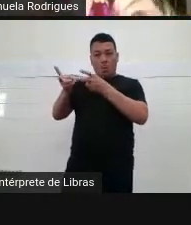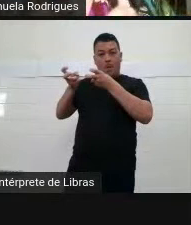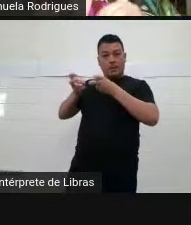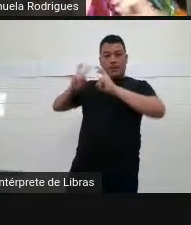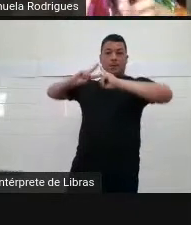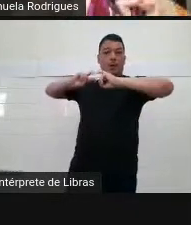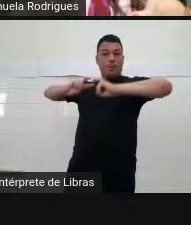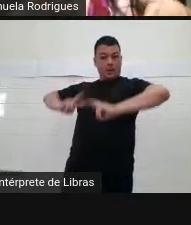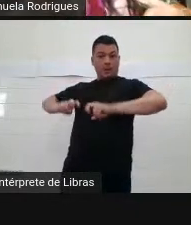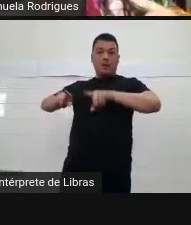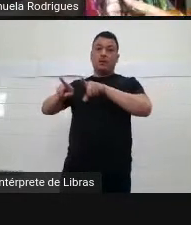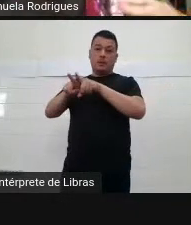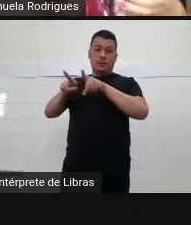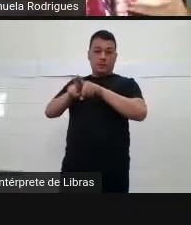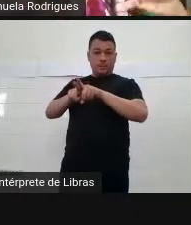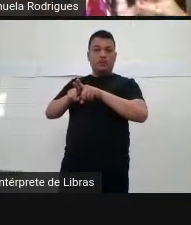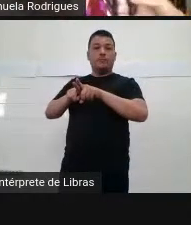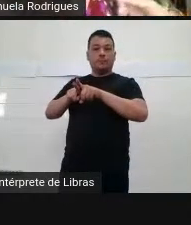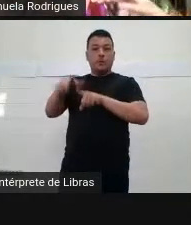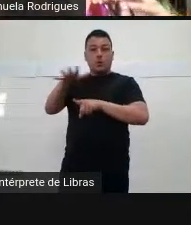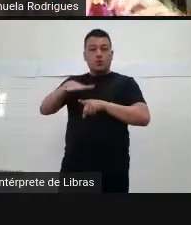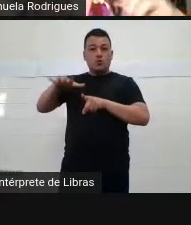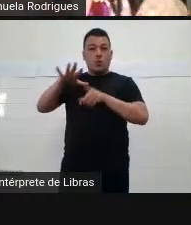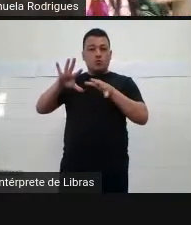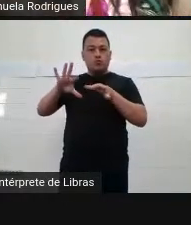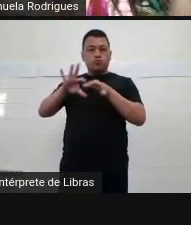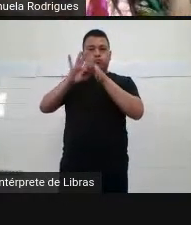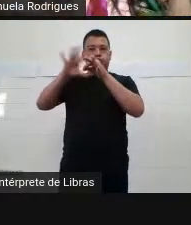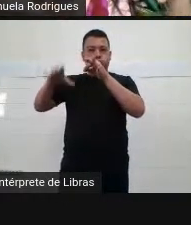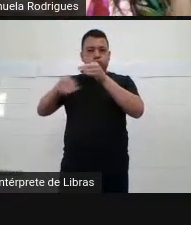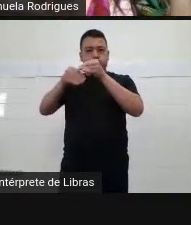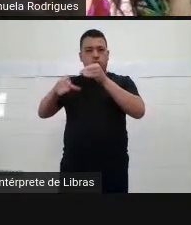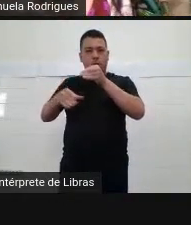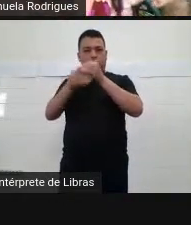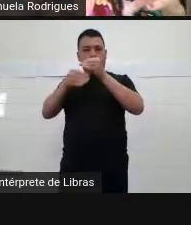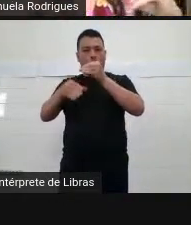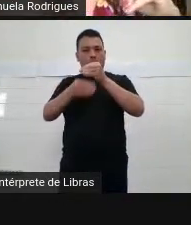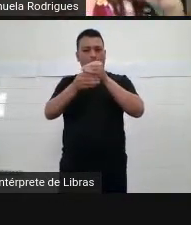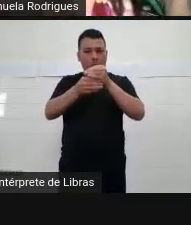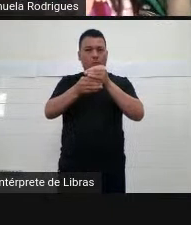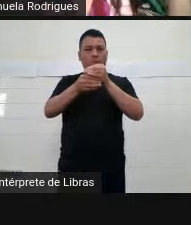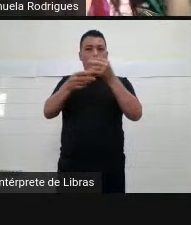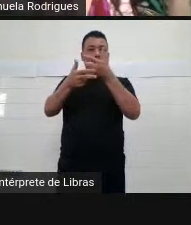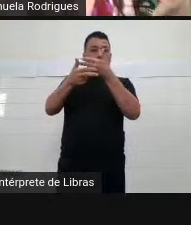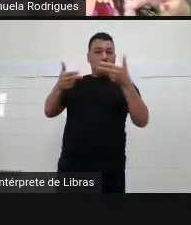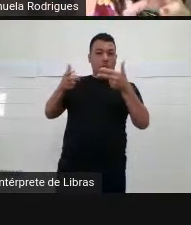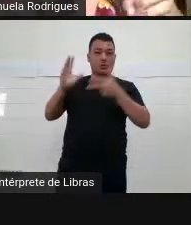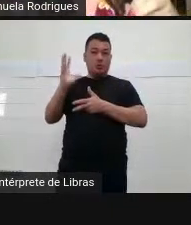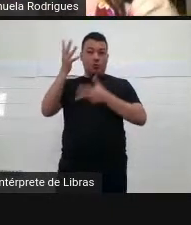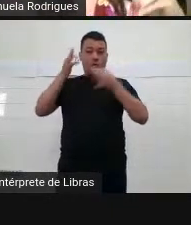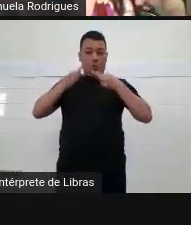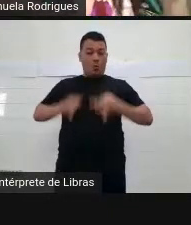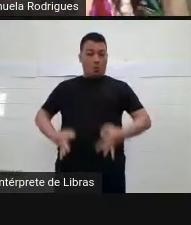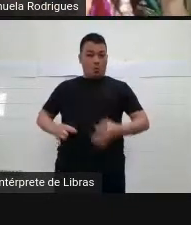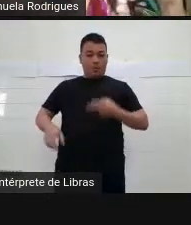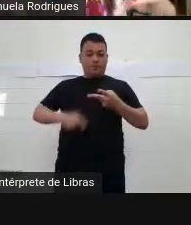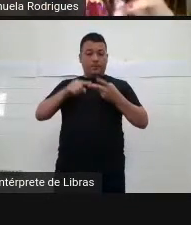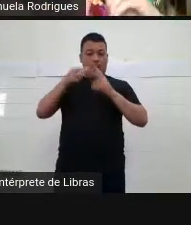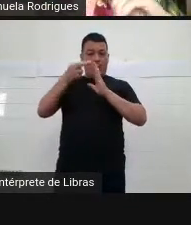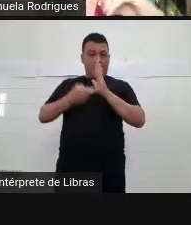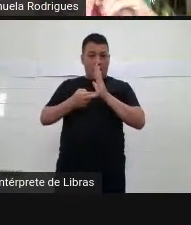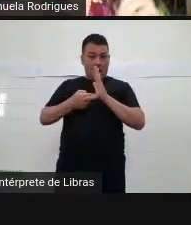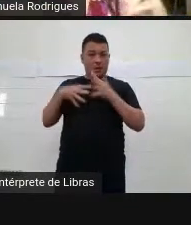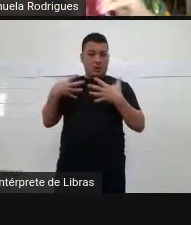como sendo todo um conjunto, né, de ações, de regras,